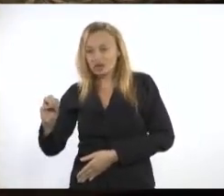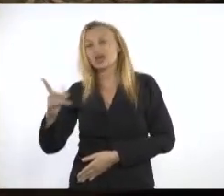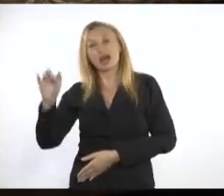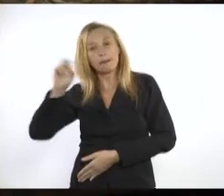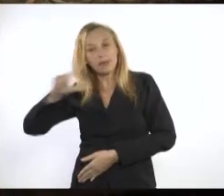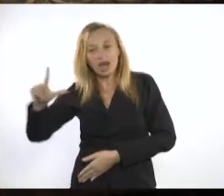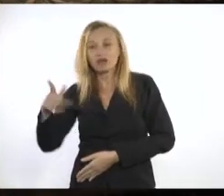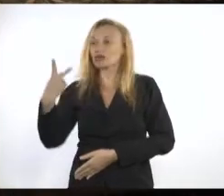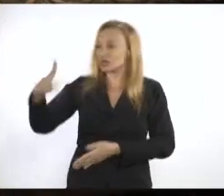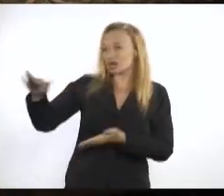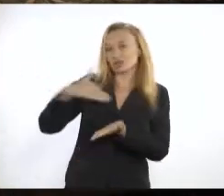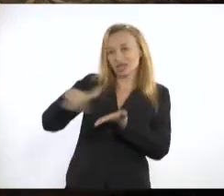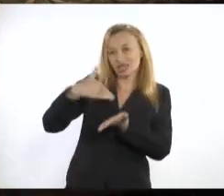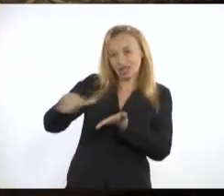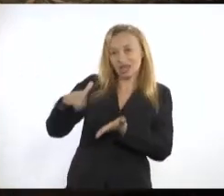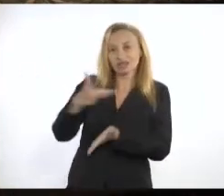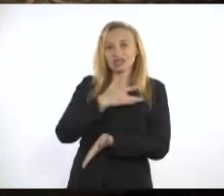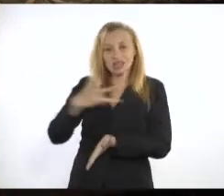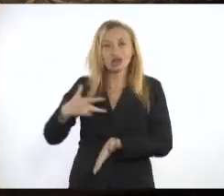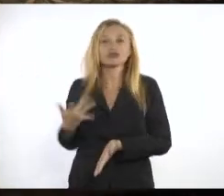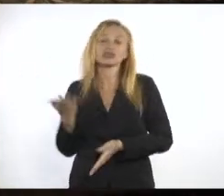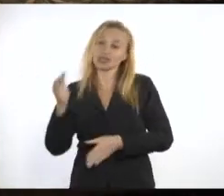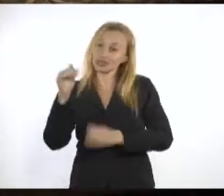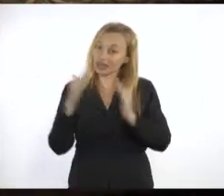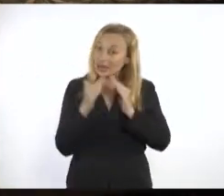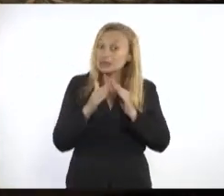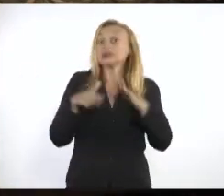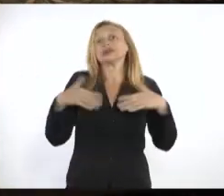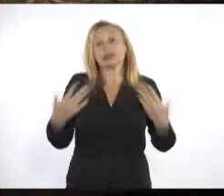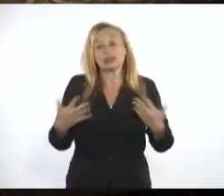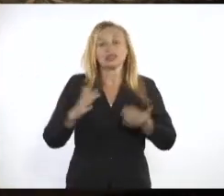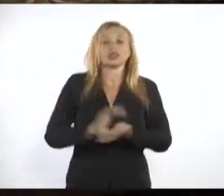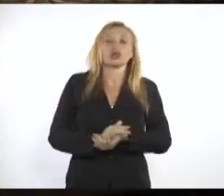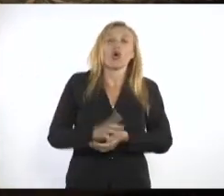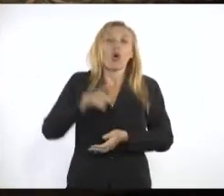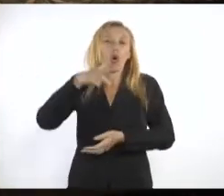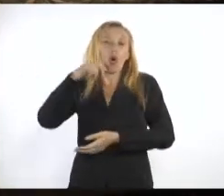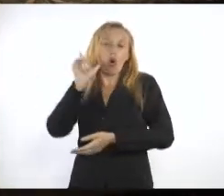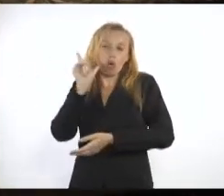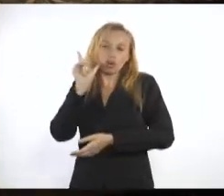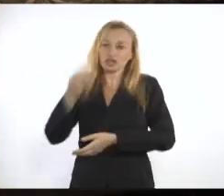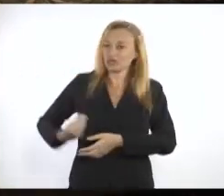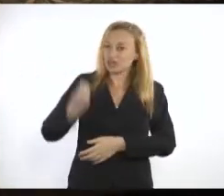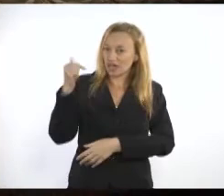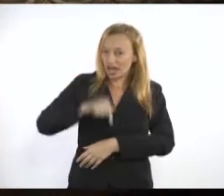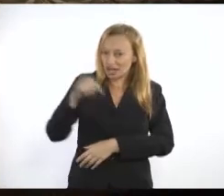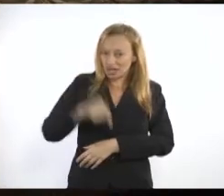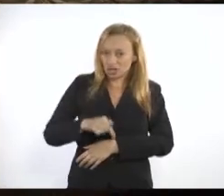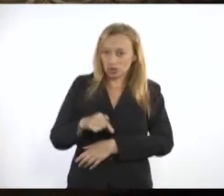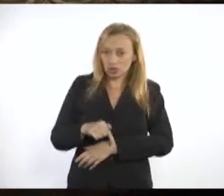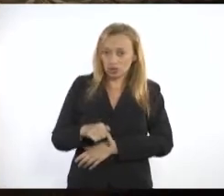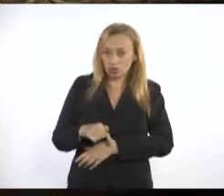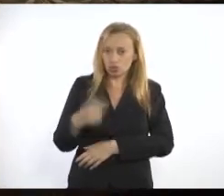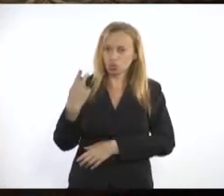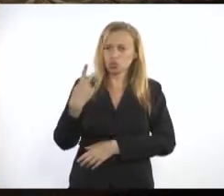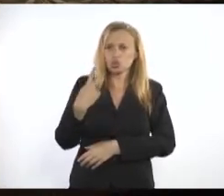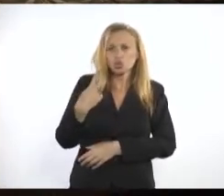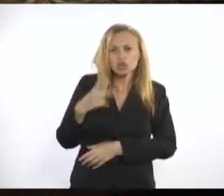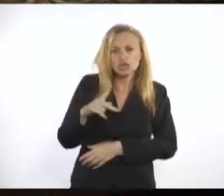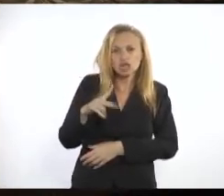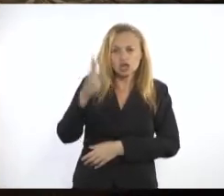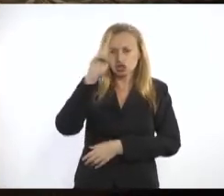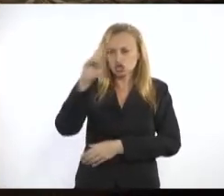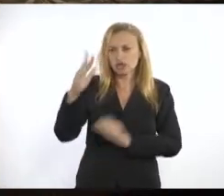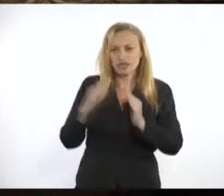o seu secretário de saúde a essa casa. Afinal de contas, ontem estava aqui o seu chefe da